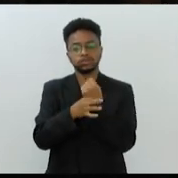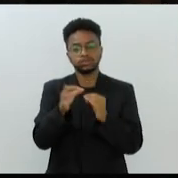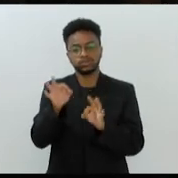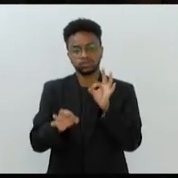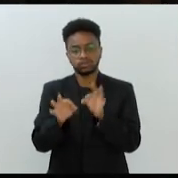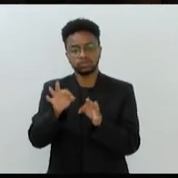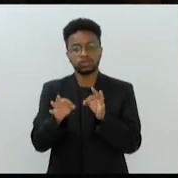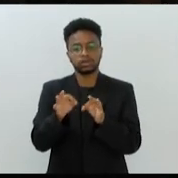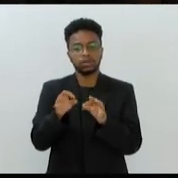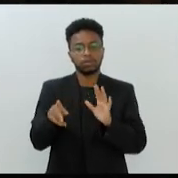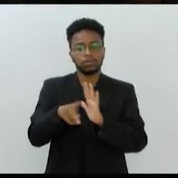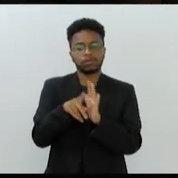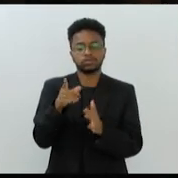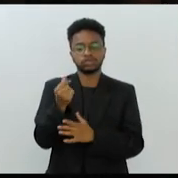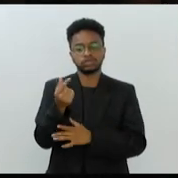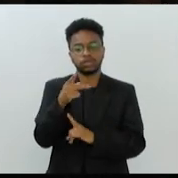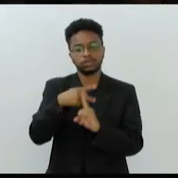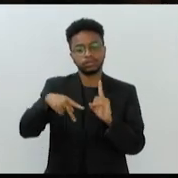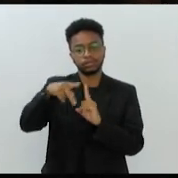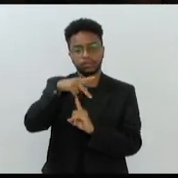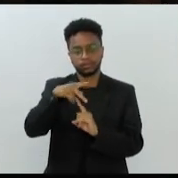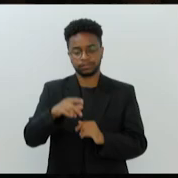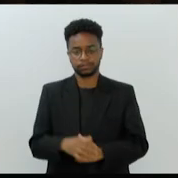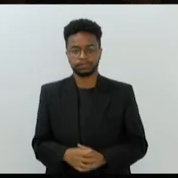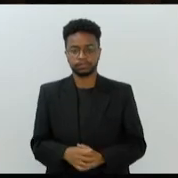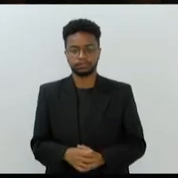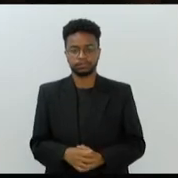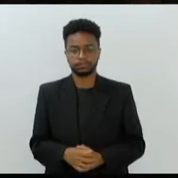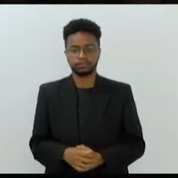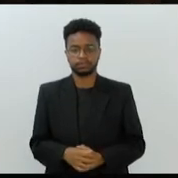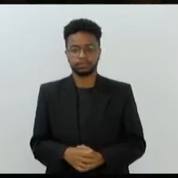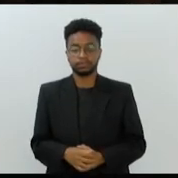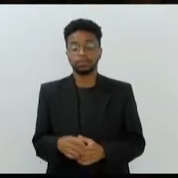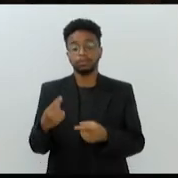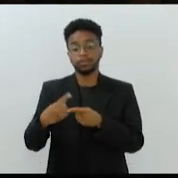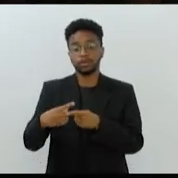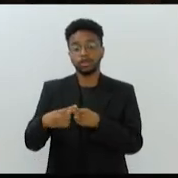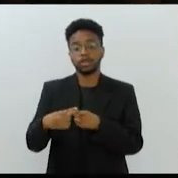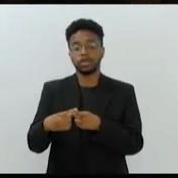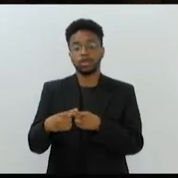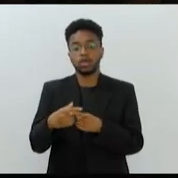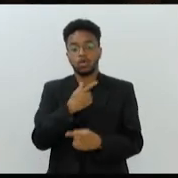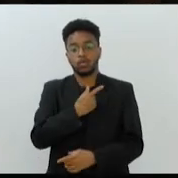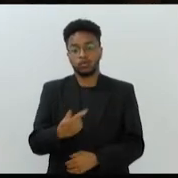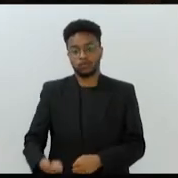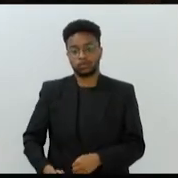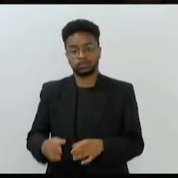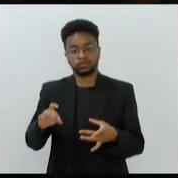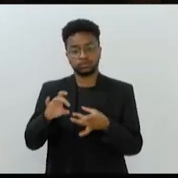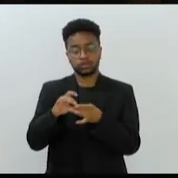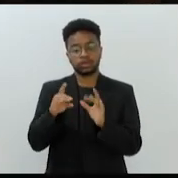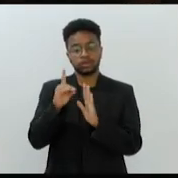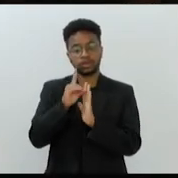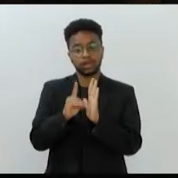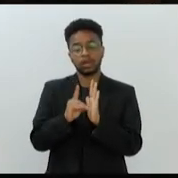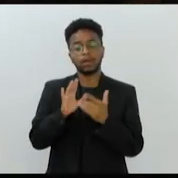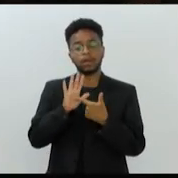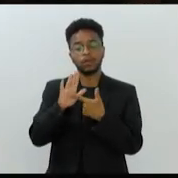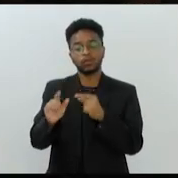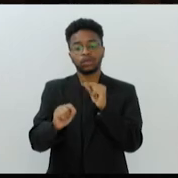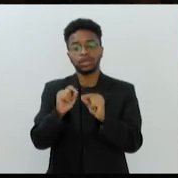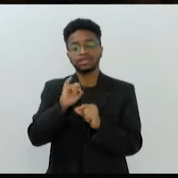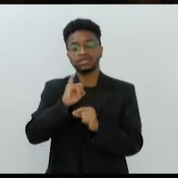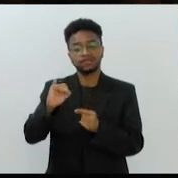recursos destinados ao Rio Previdência. Inclusive, porque o governo, no decreto, reiterava que, caso houvesse